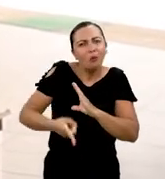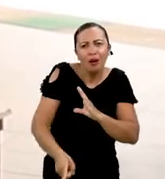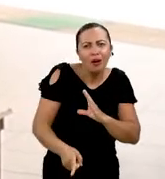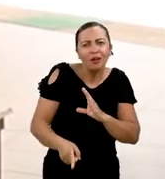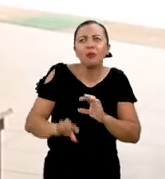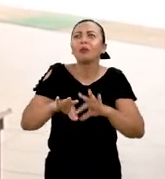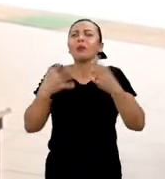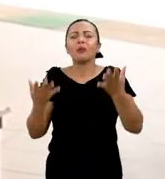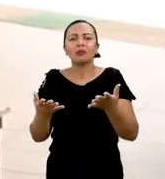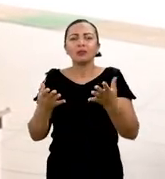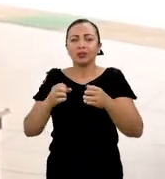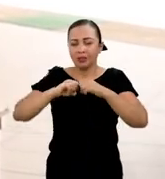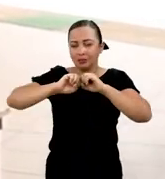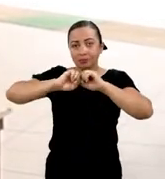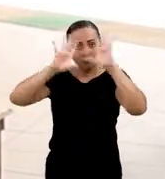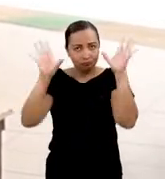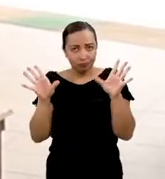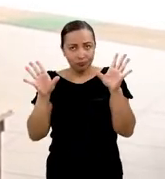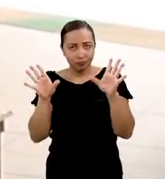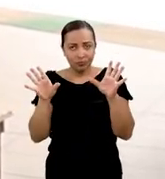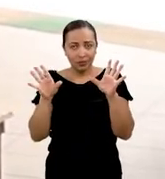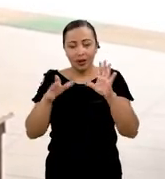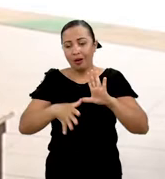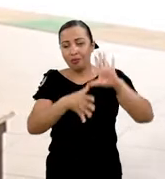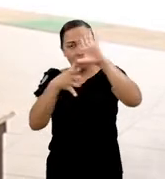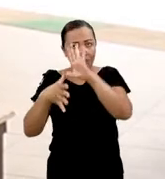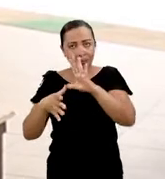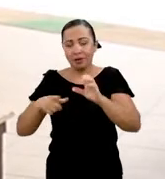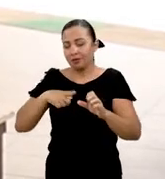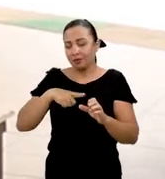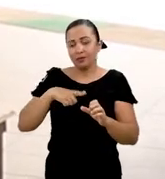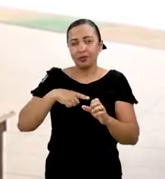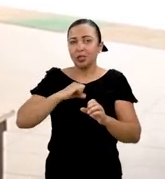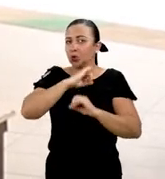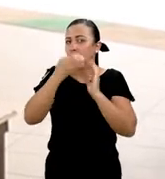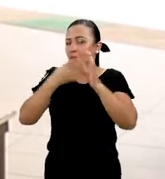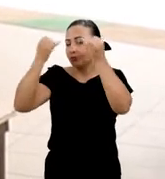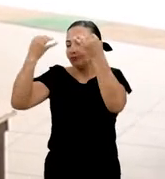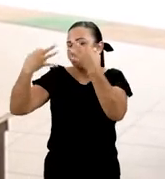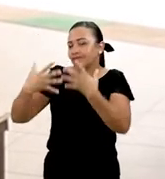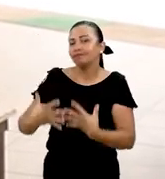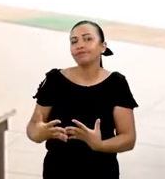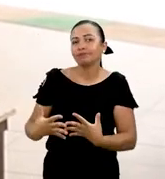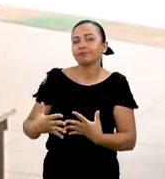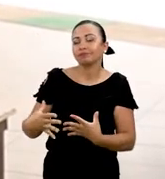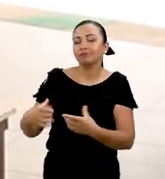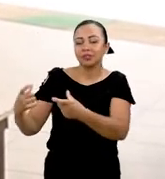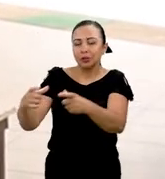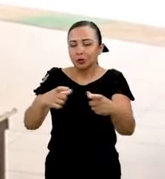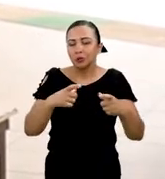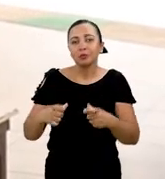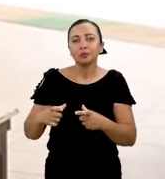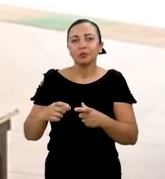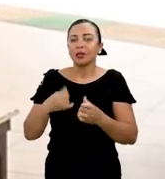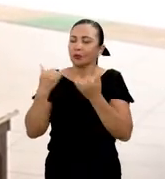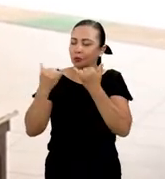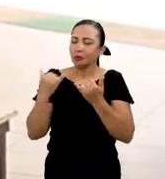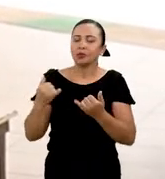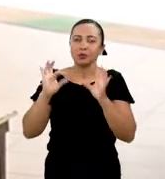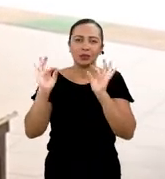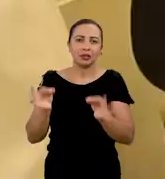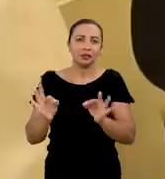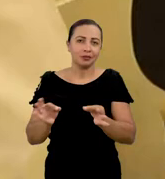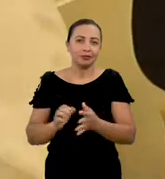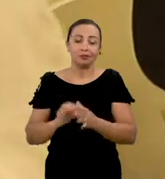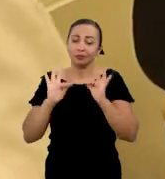unidade É só abrir esse esse mal porque lá vai estar todos os Poços mapeados e